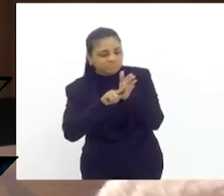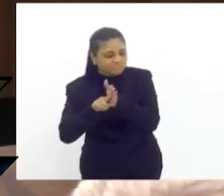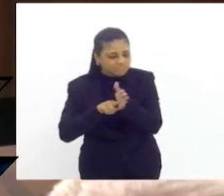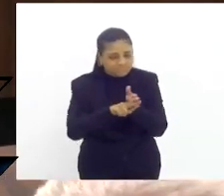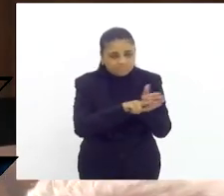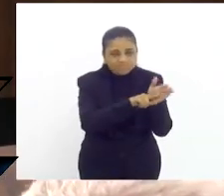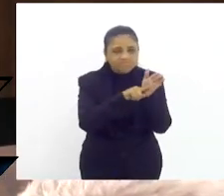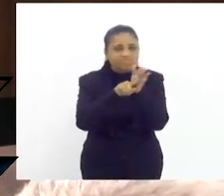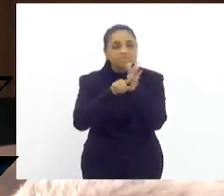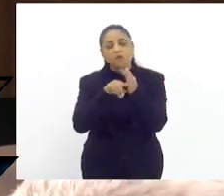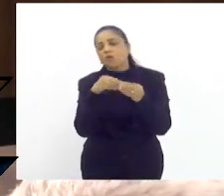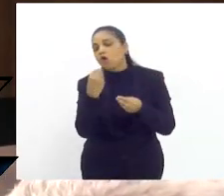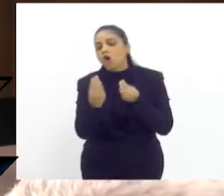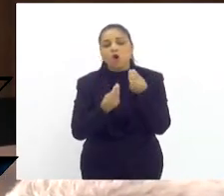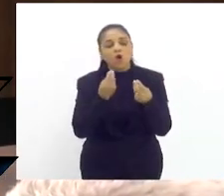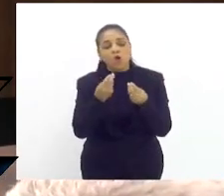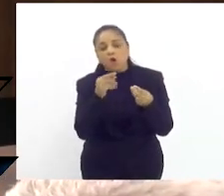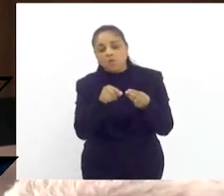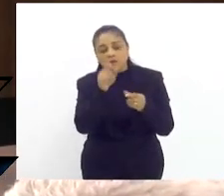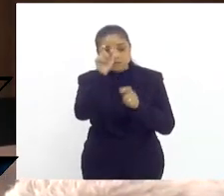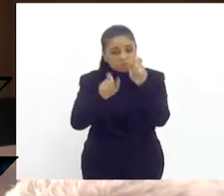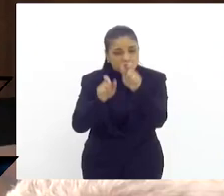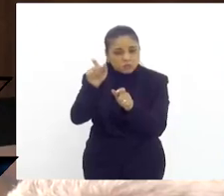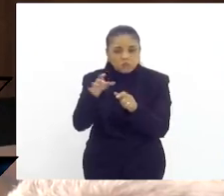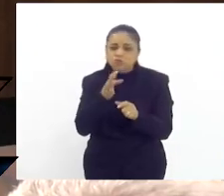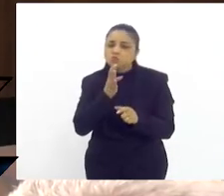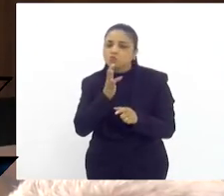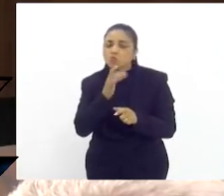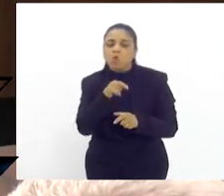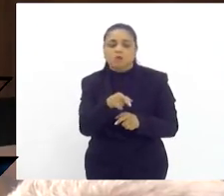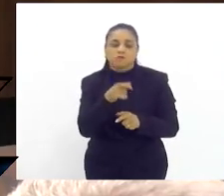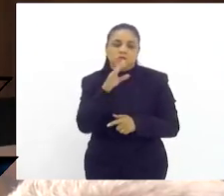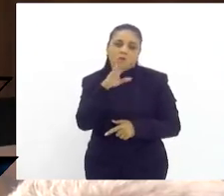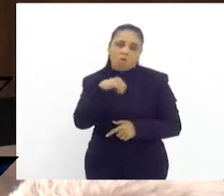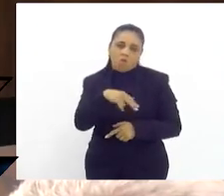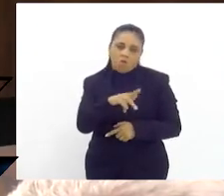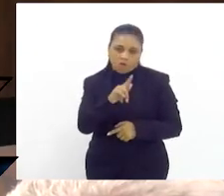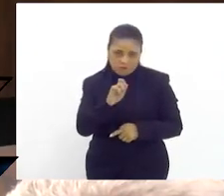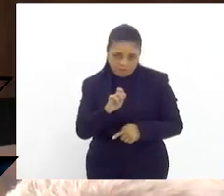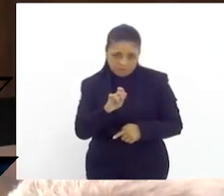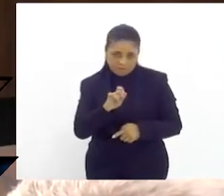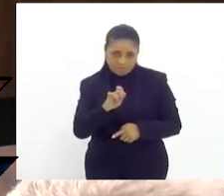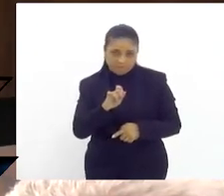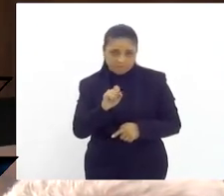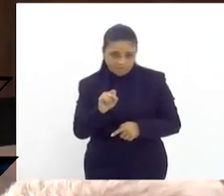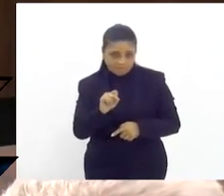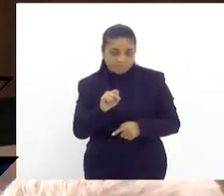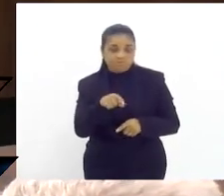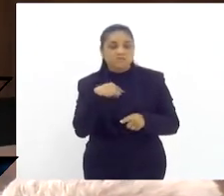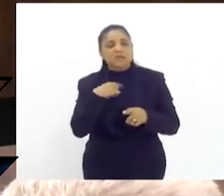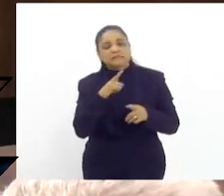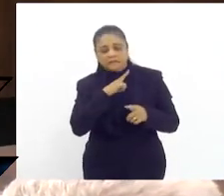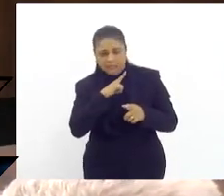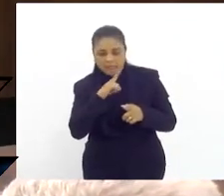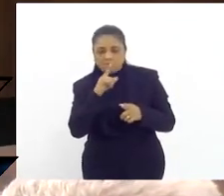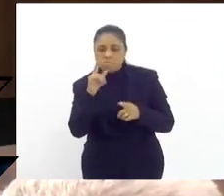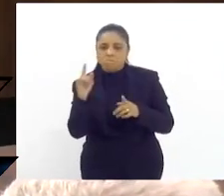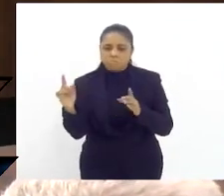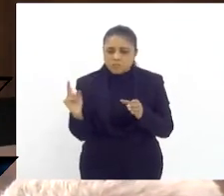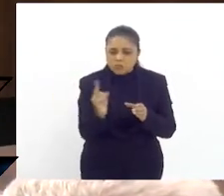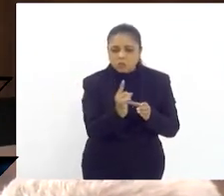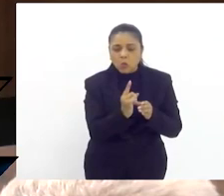é de que forma que essas pessoas tomaram conhecimento porque ao meu ver existem pessoas infiltradas